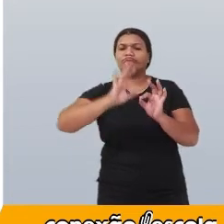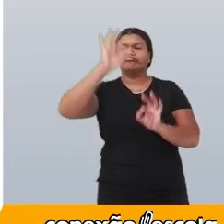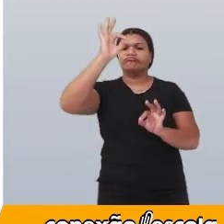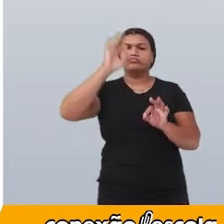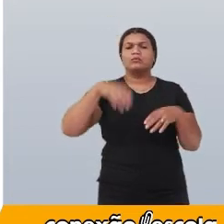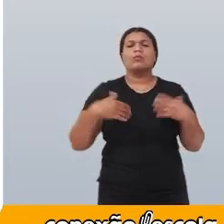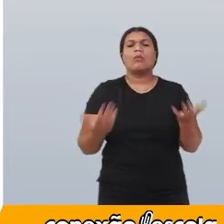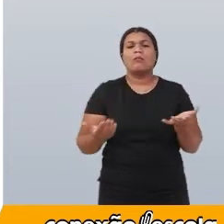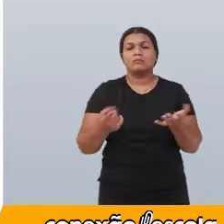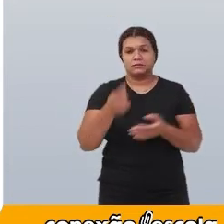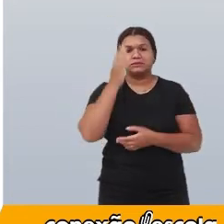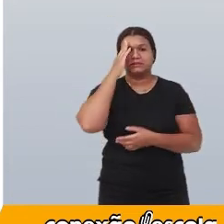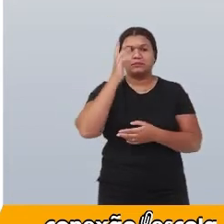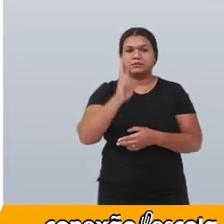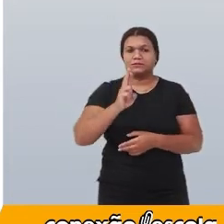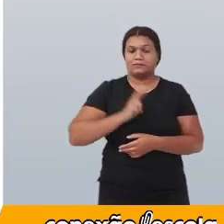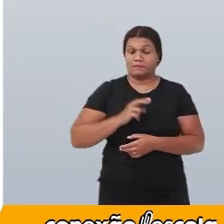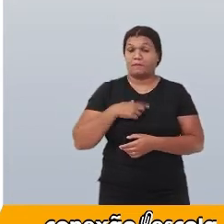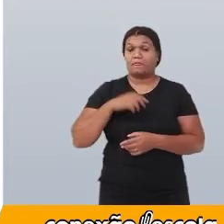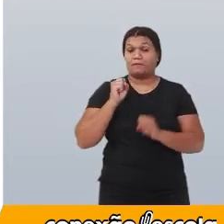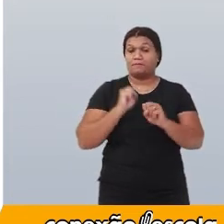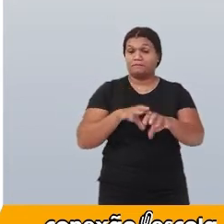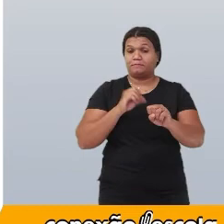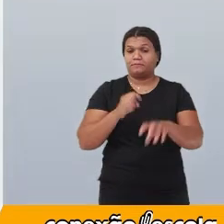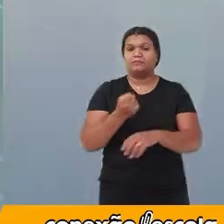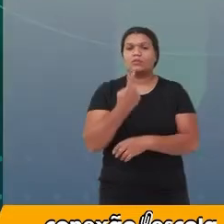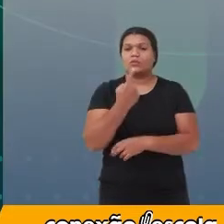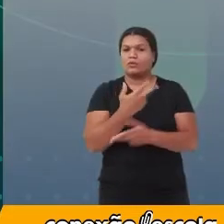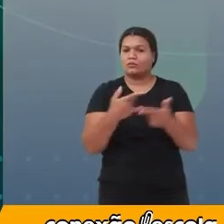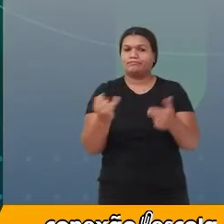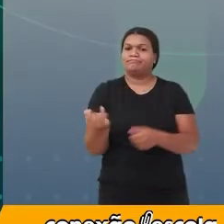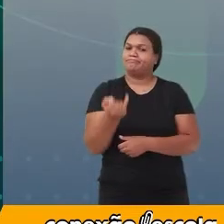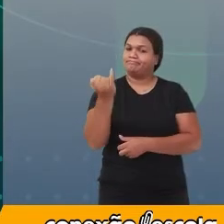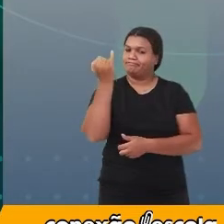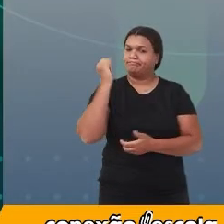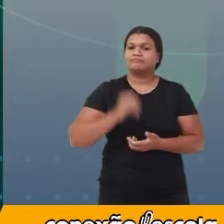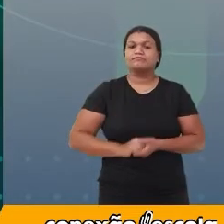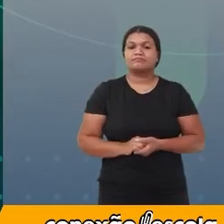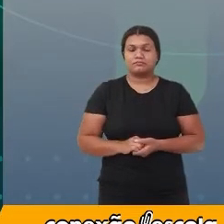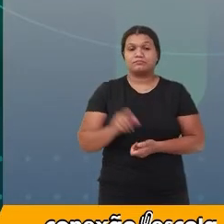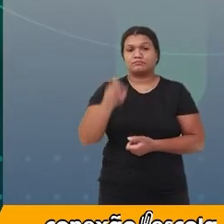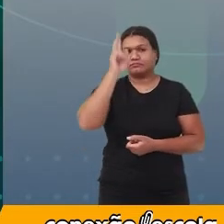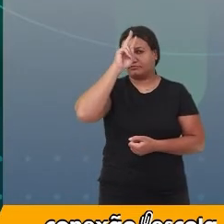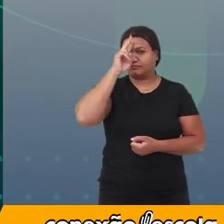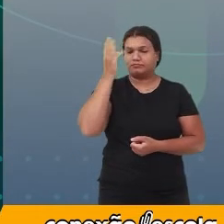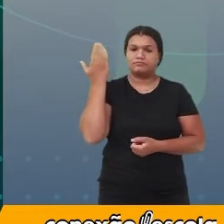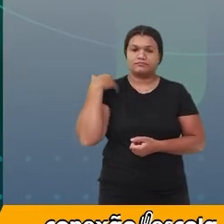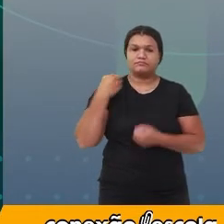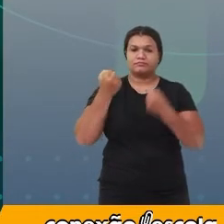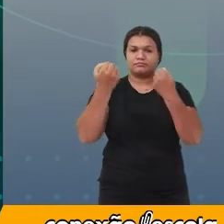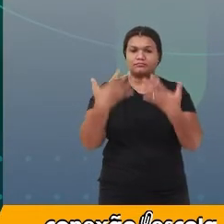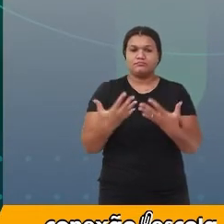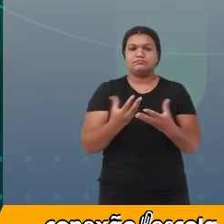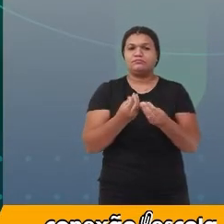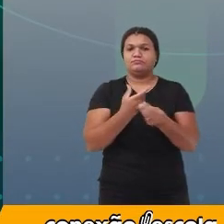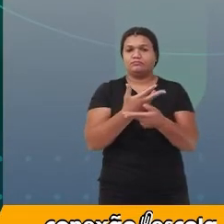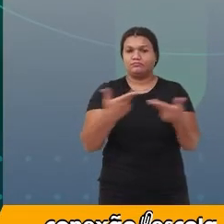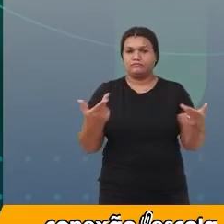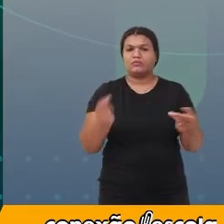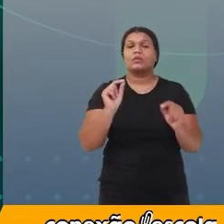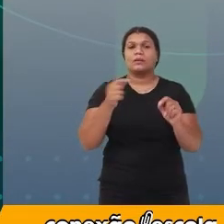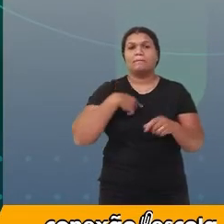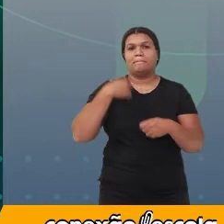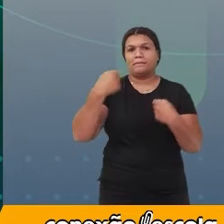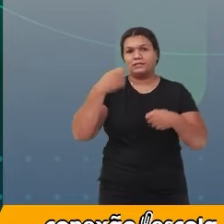dizer? Vou te ensinar algo importante. Lembra que falamos já várias vezes que